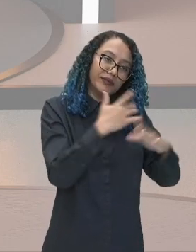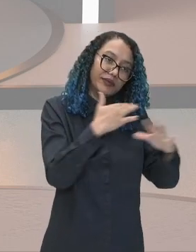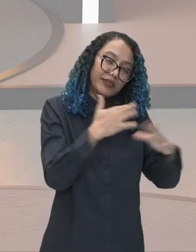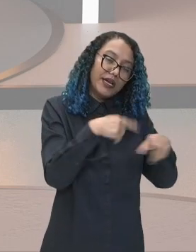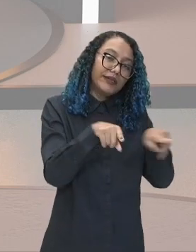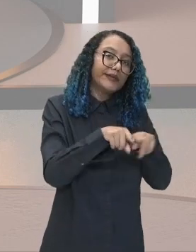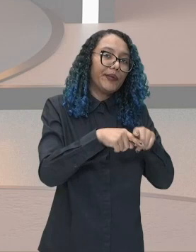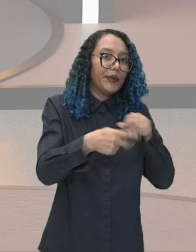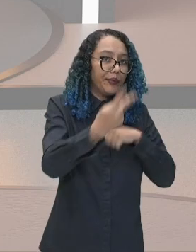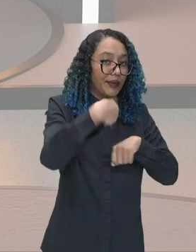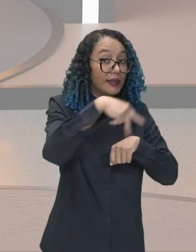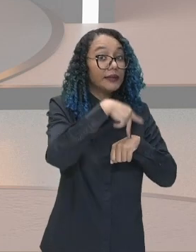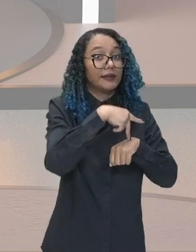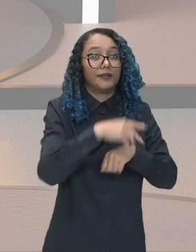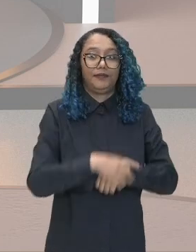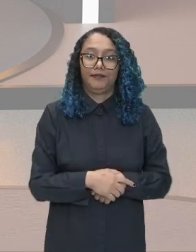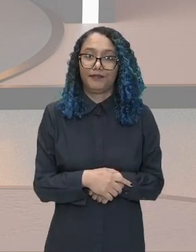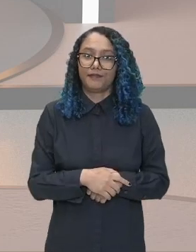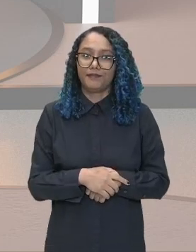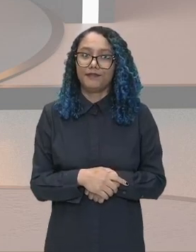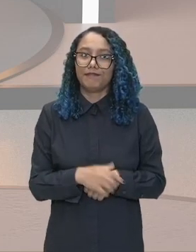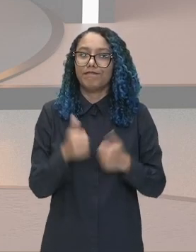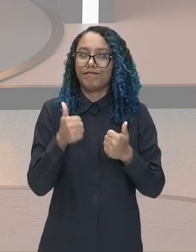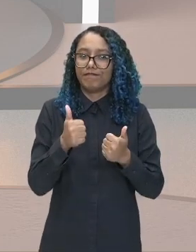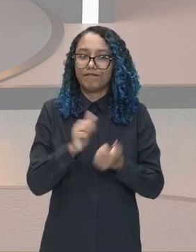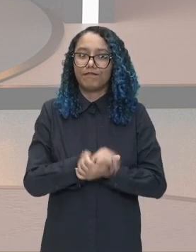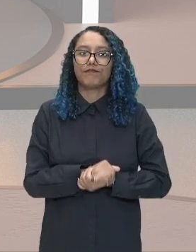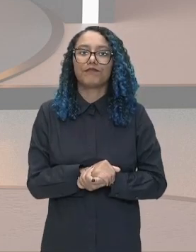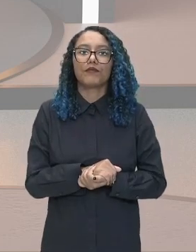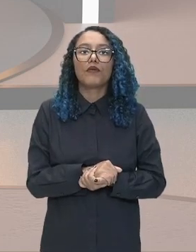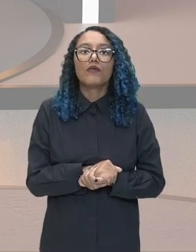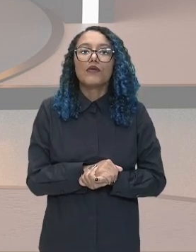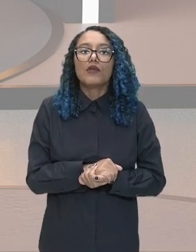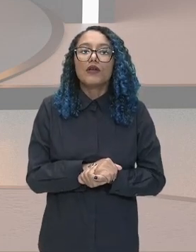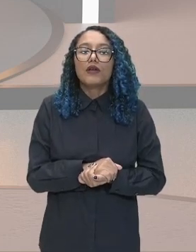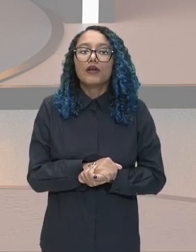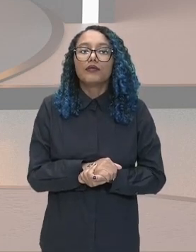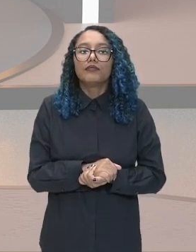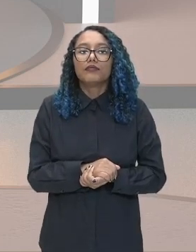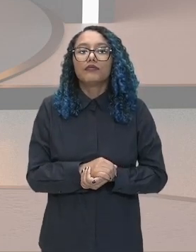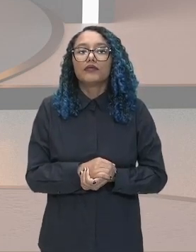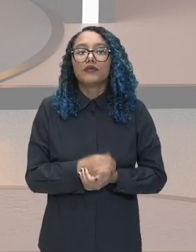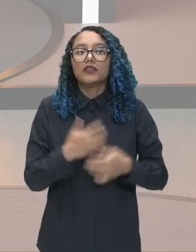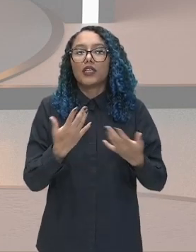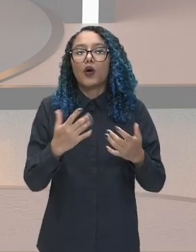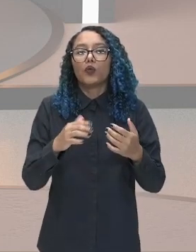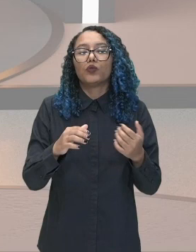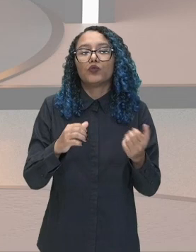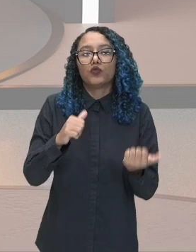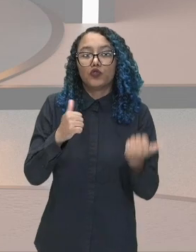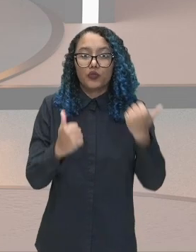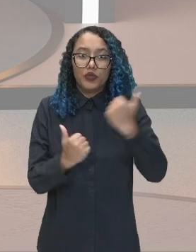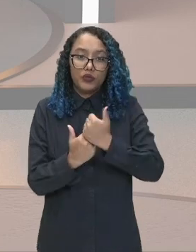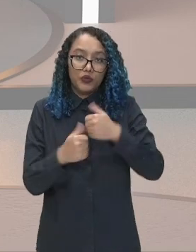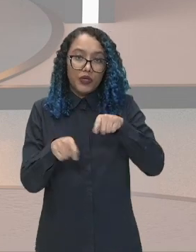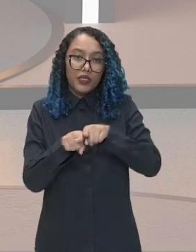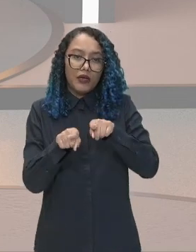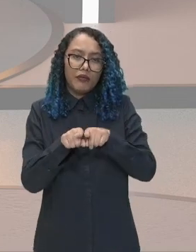países. Certo? Muito bem. A substituição da energia humana pela